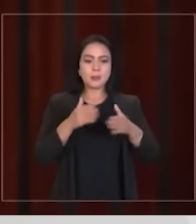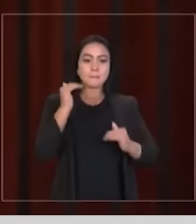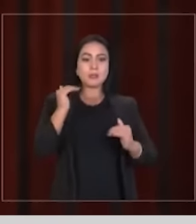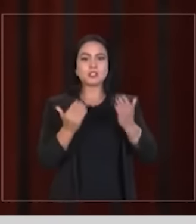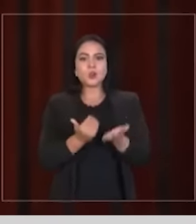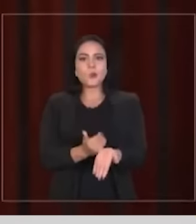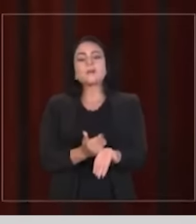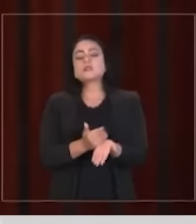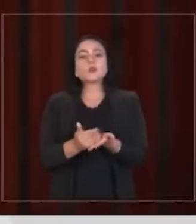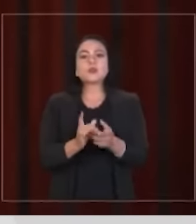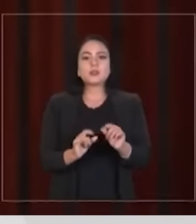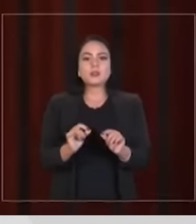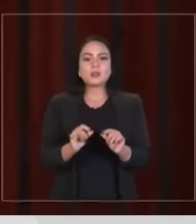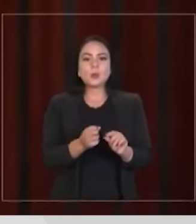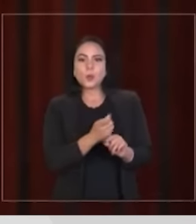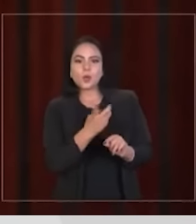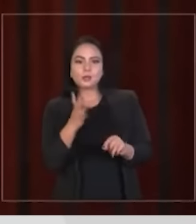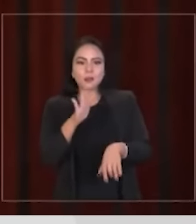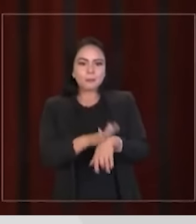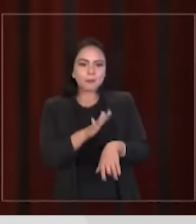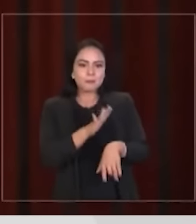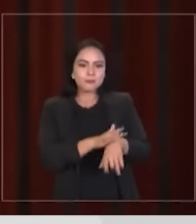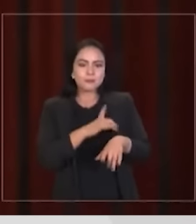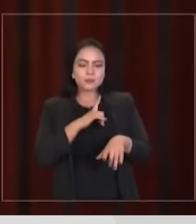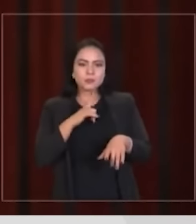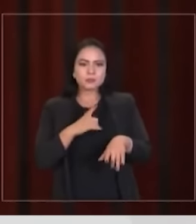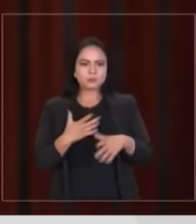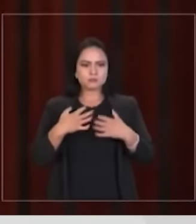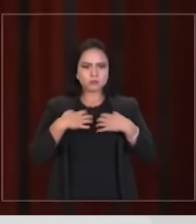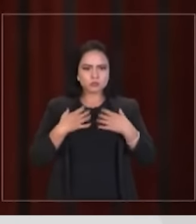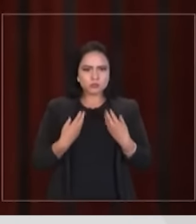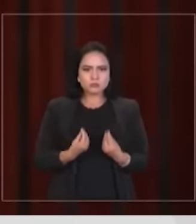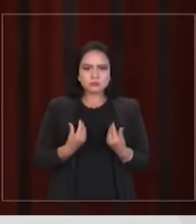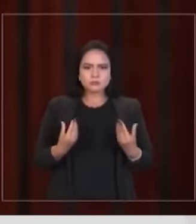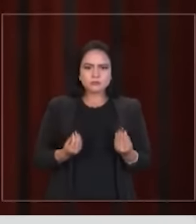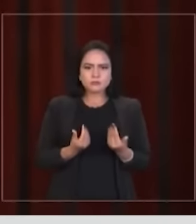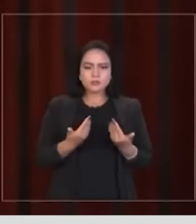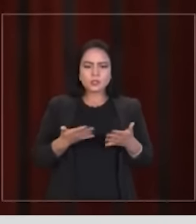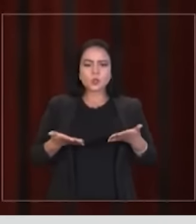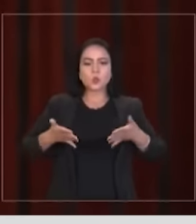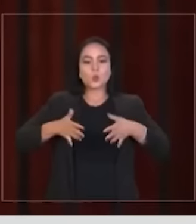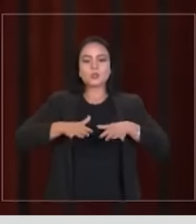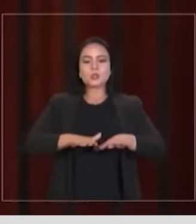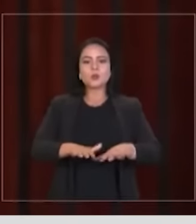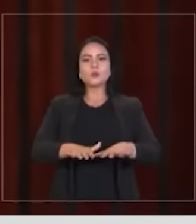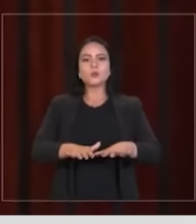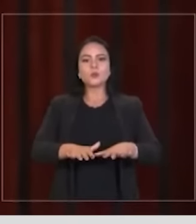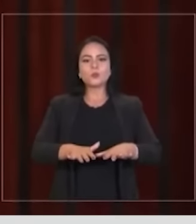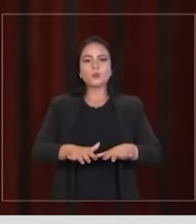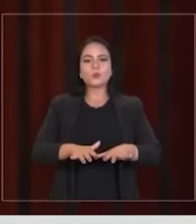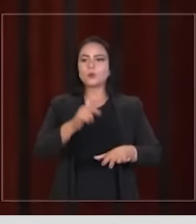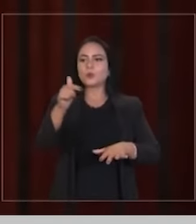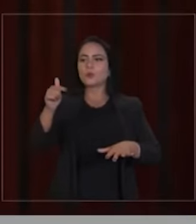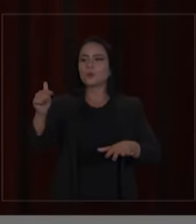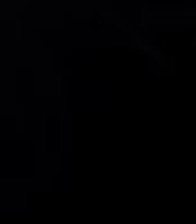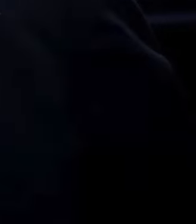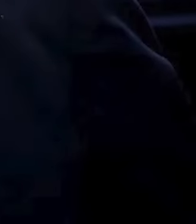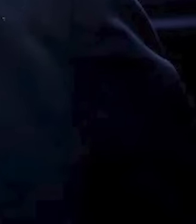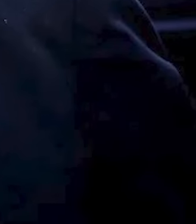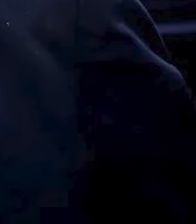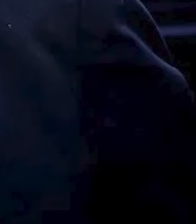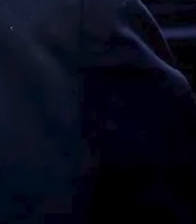começou, grande parte da classe média, se ressentir com a inclusão das demais classes.